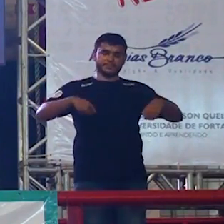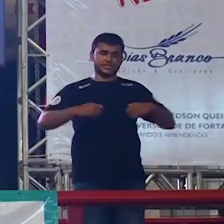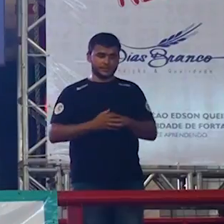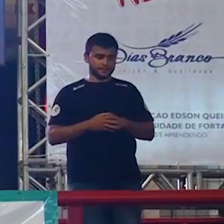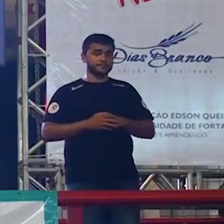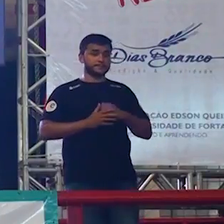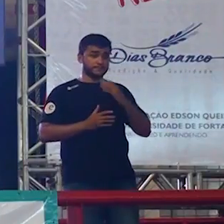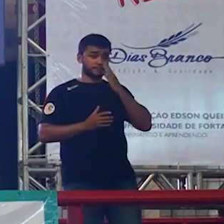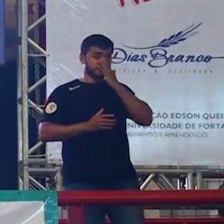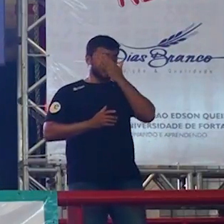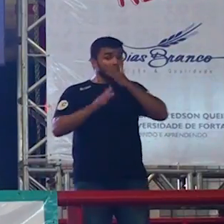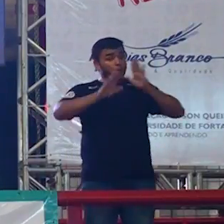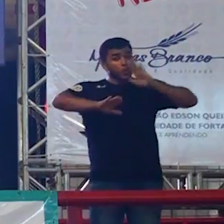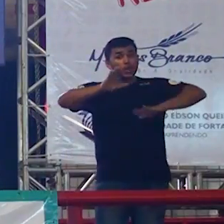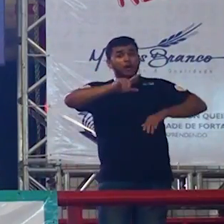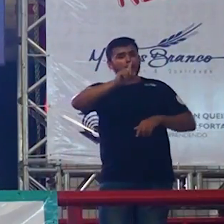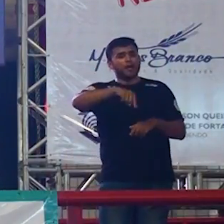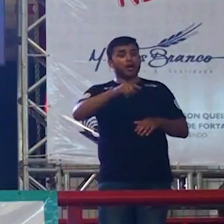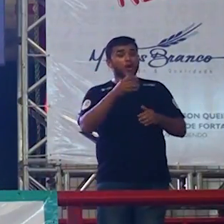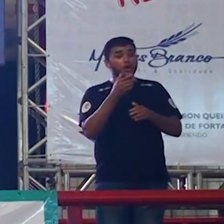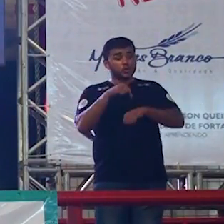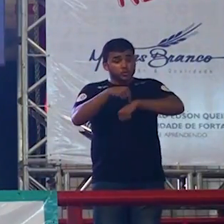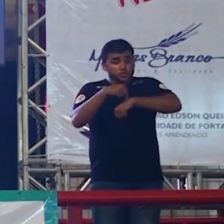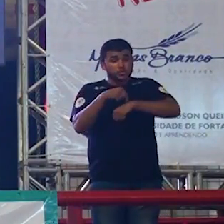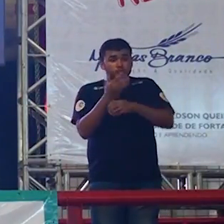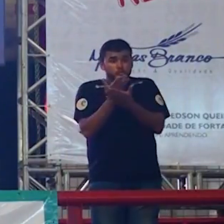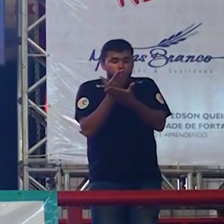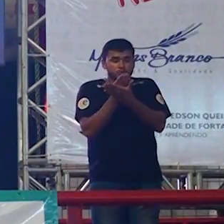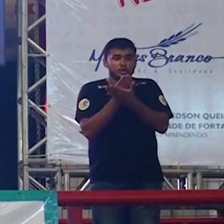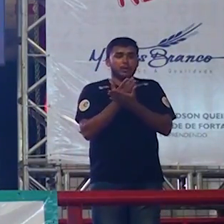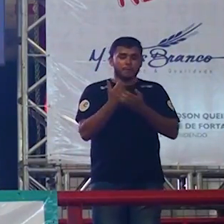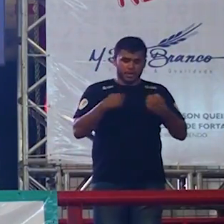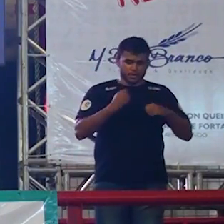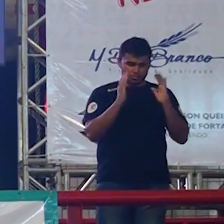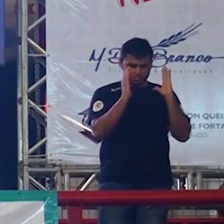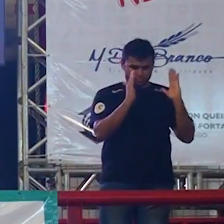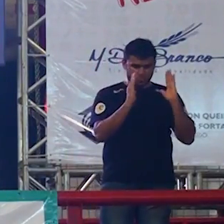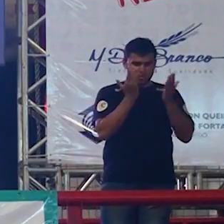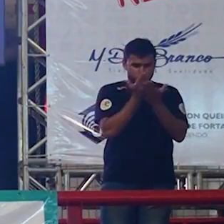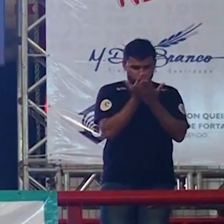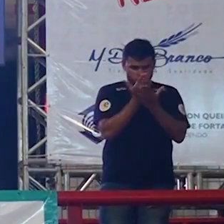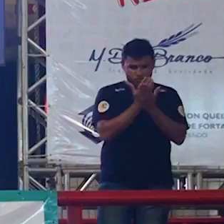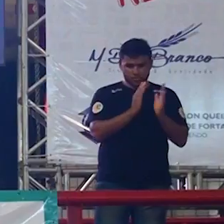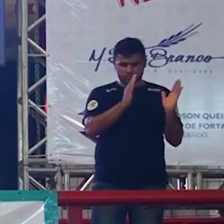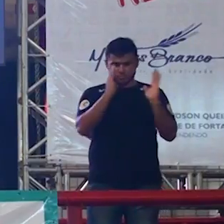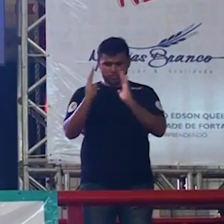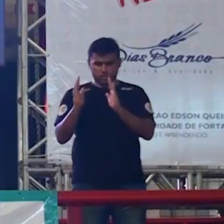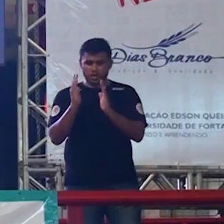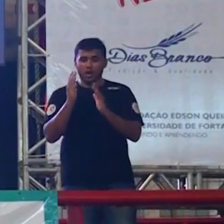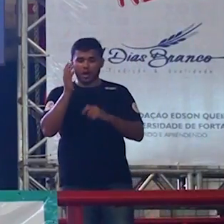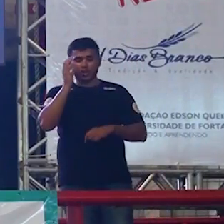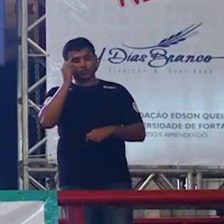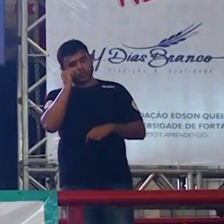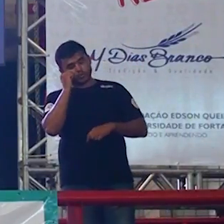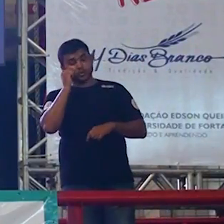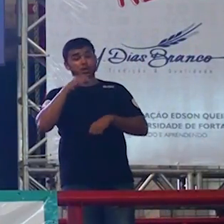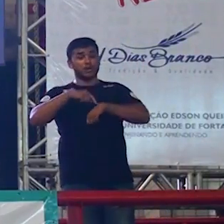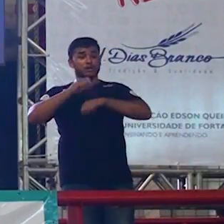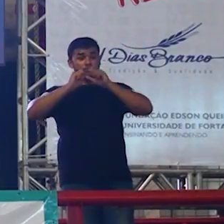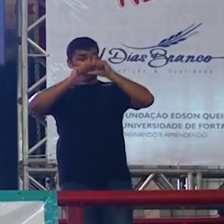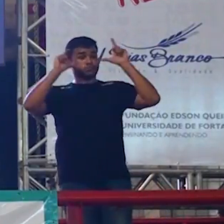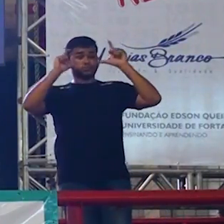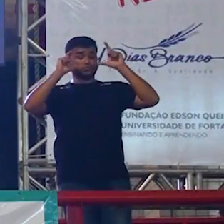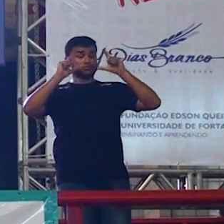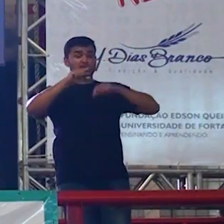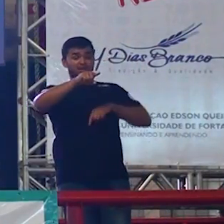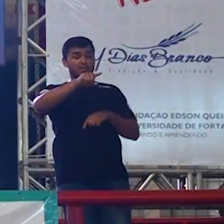Então cuidado, no seu horário de estudo é bom que você tenha a hora de dormir e a hora de acordar. Porque o cara que